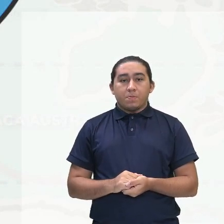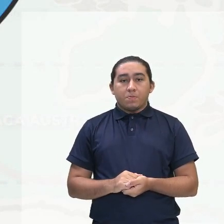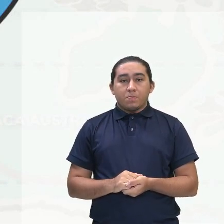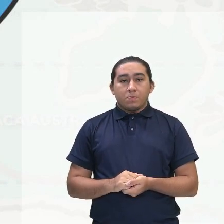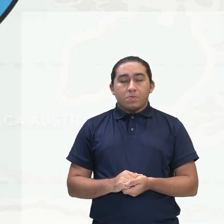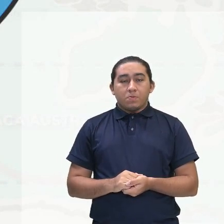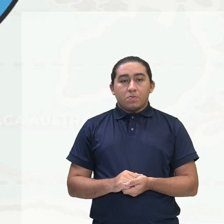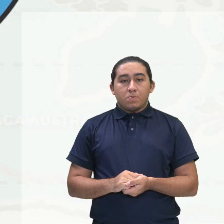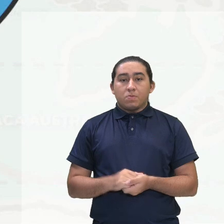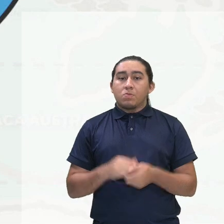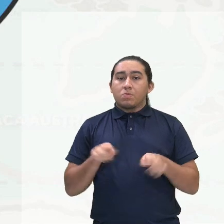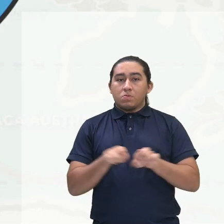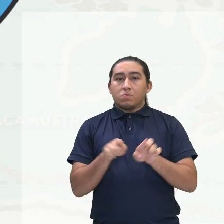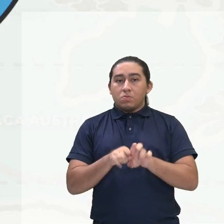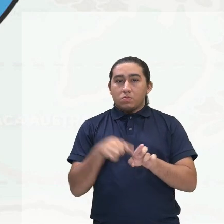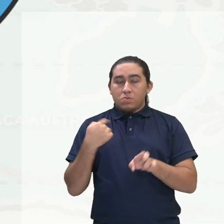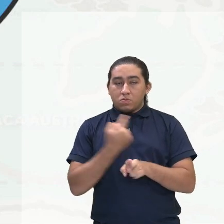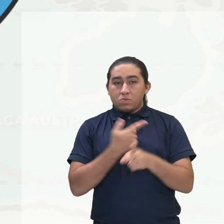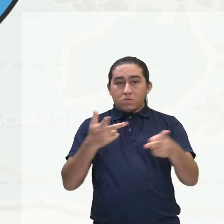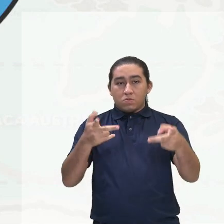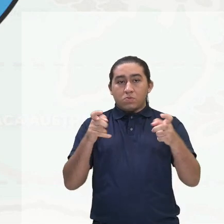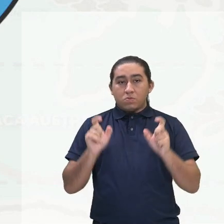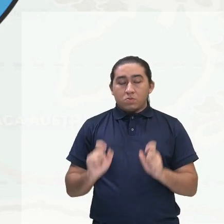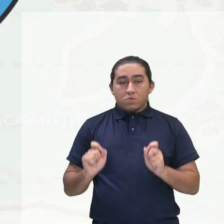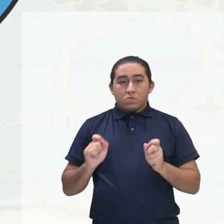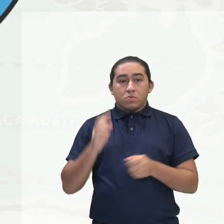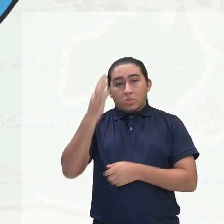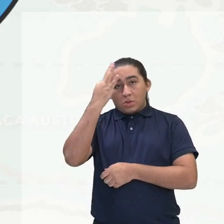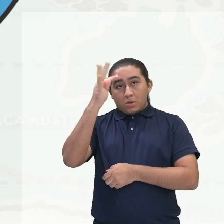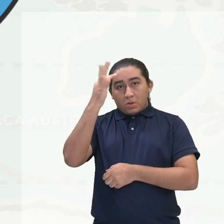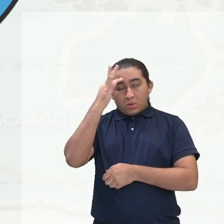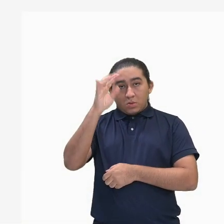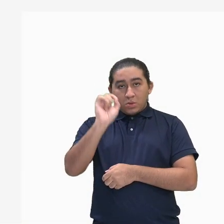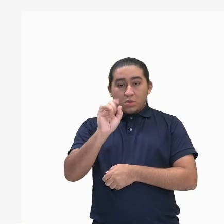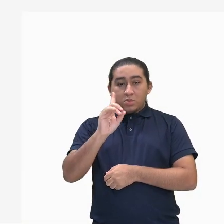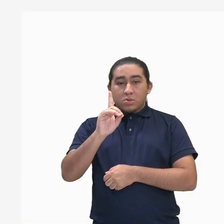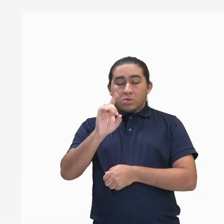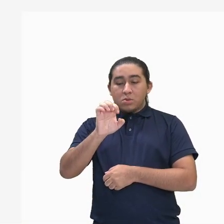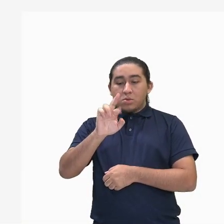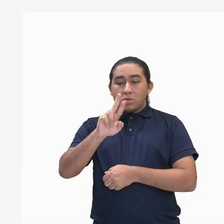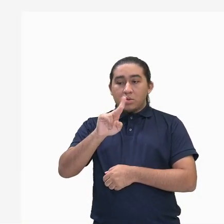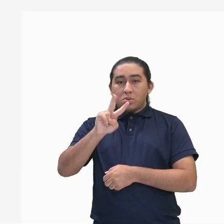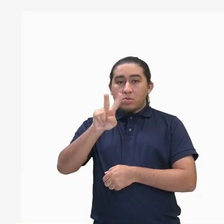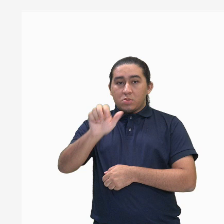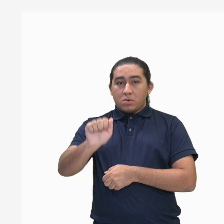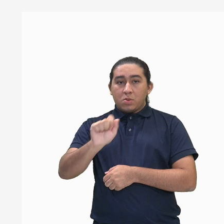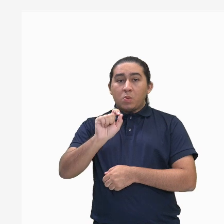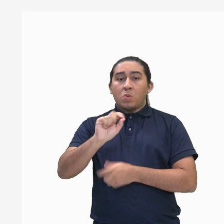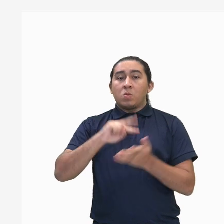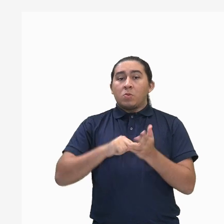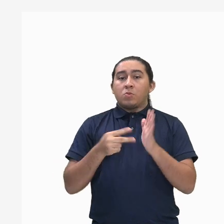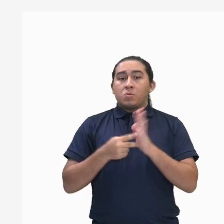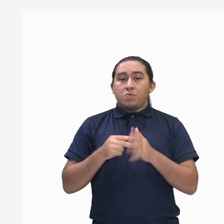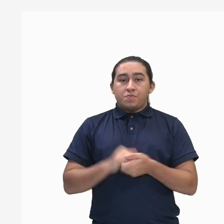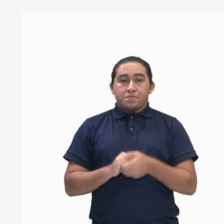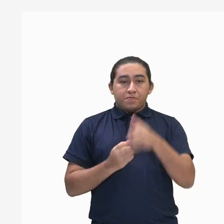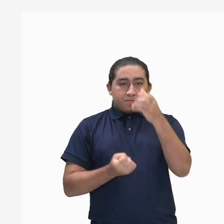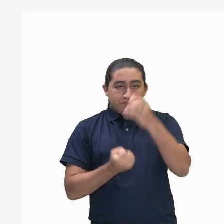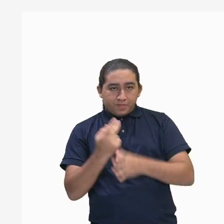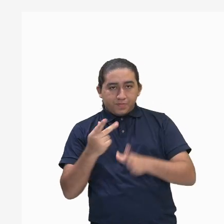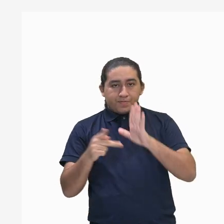vai observar também a teoria da deriva continental, né? Vamos observar que ela se originou